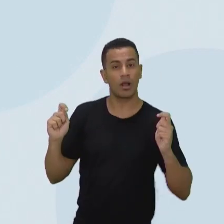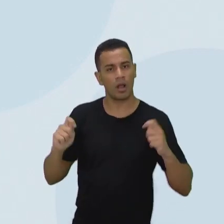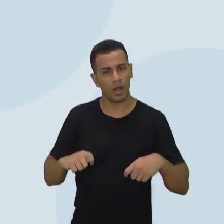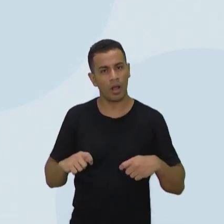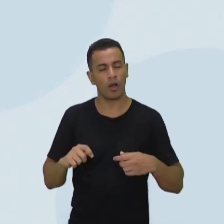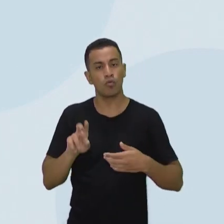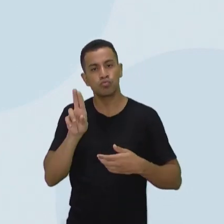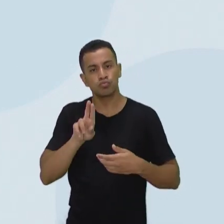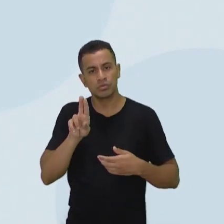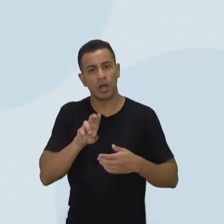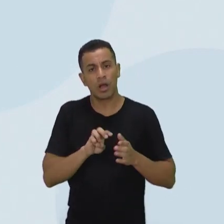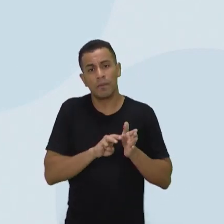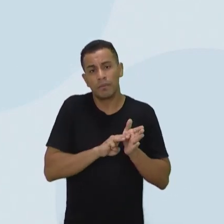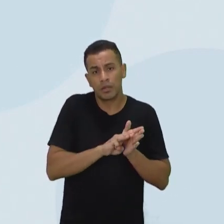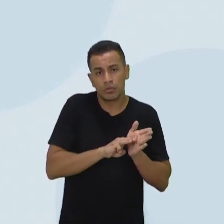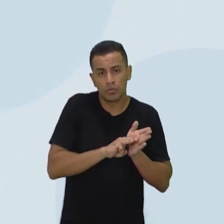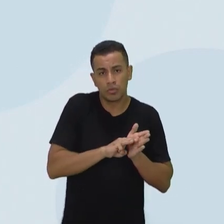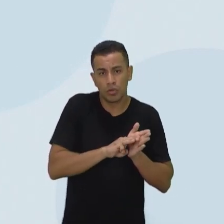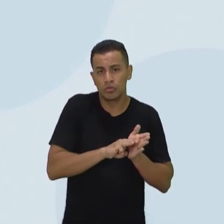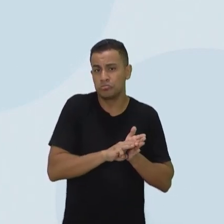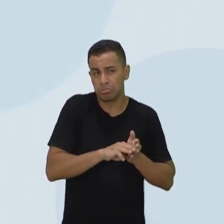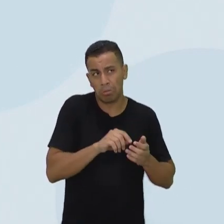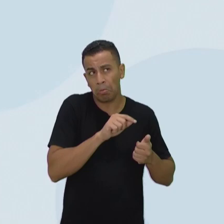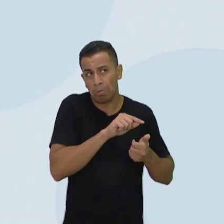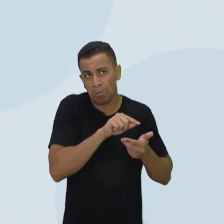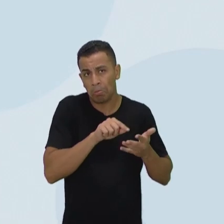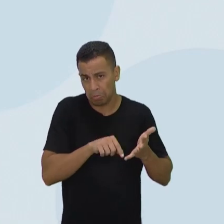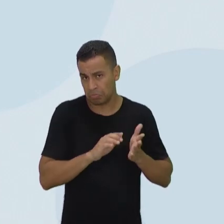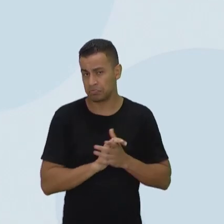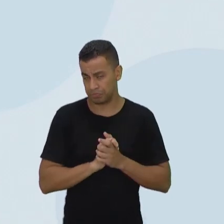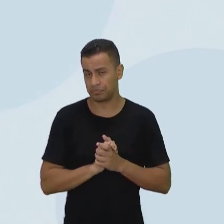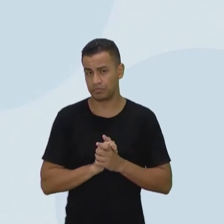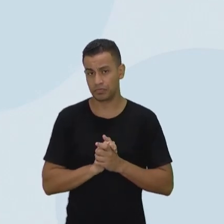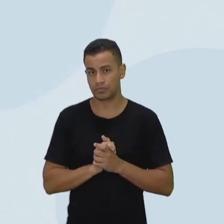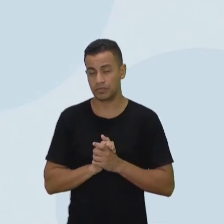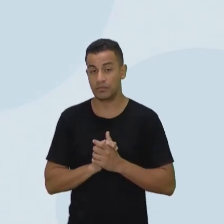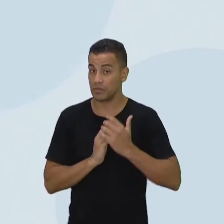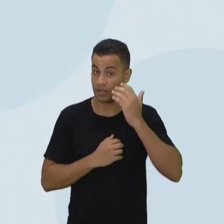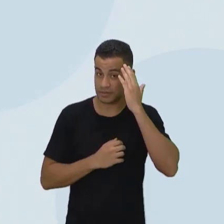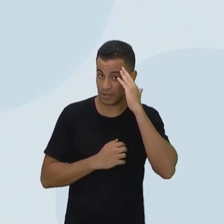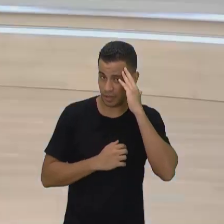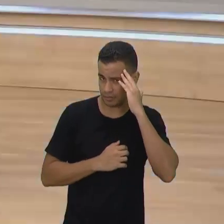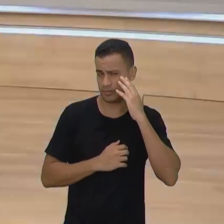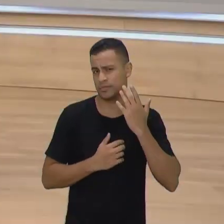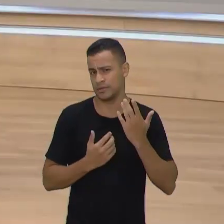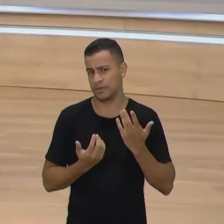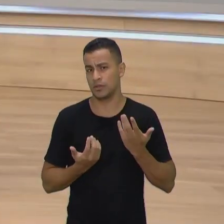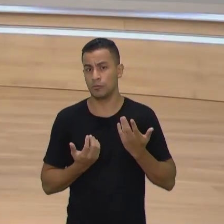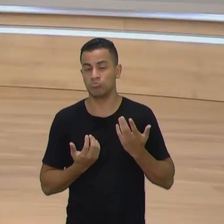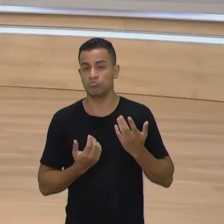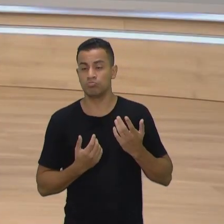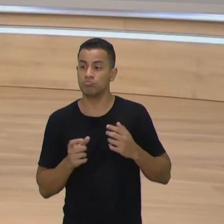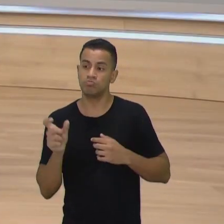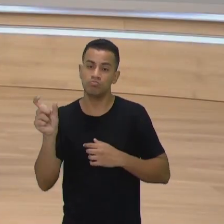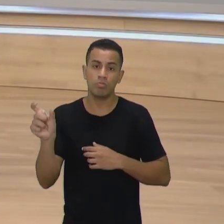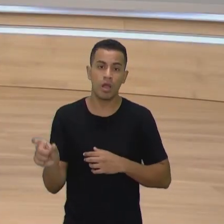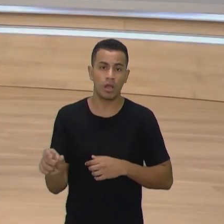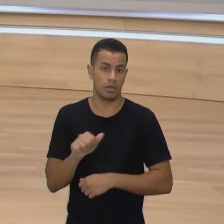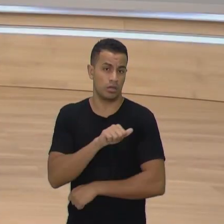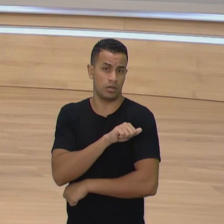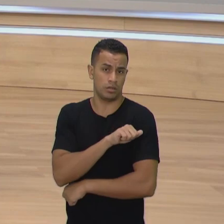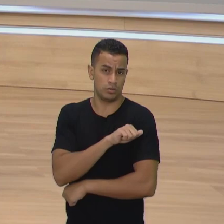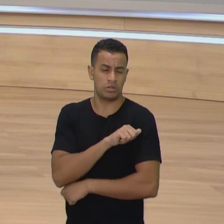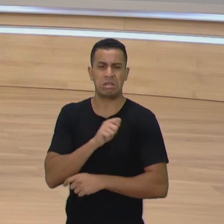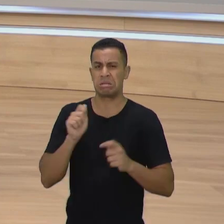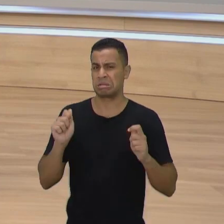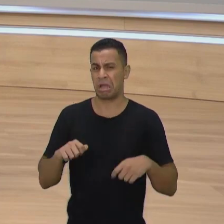algumas metodologias. Sim, nós sabemos, né, pessoal, que o estudante ele tem inúmeras formas